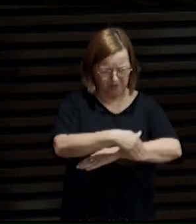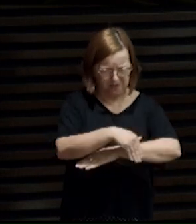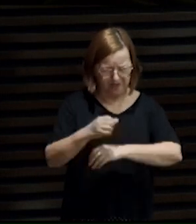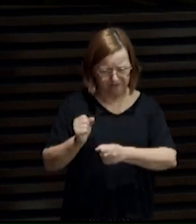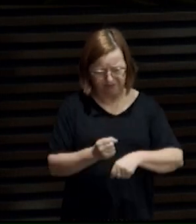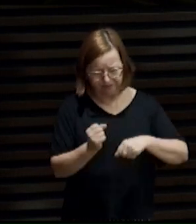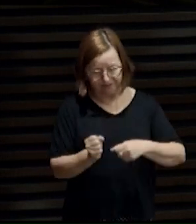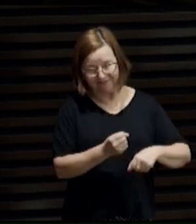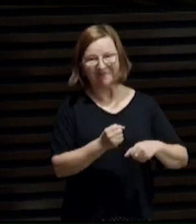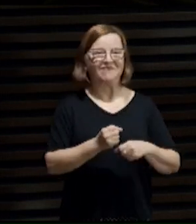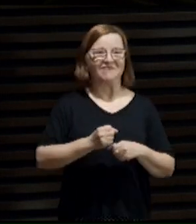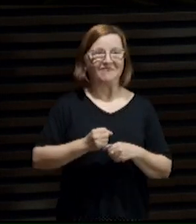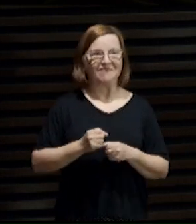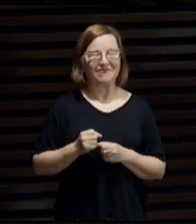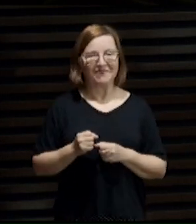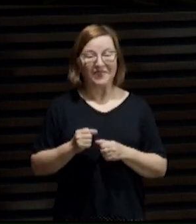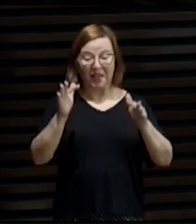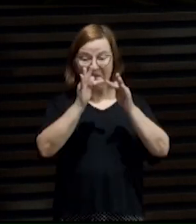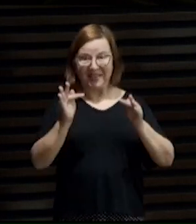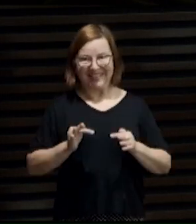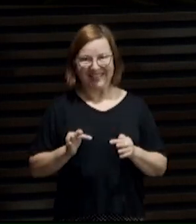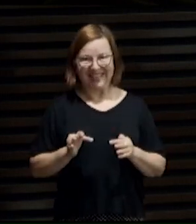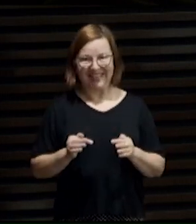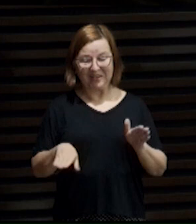para casa e perceber que tudo vai bem.